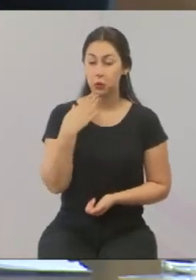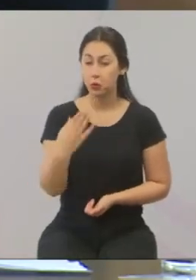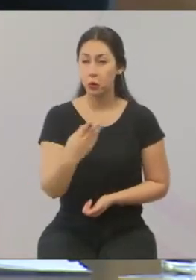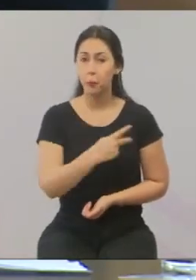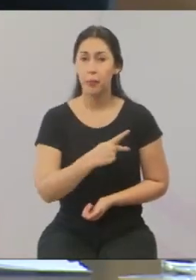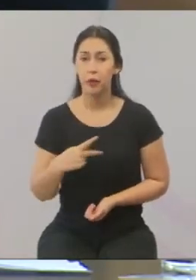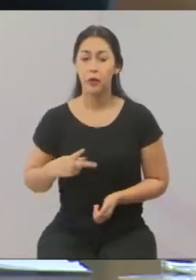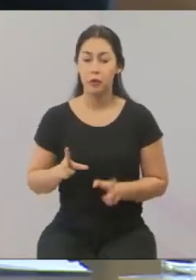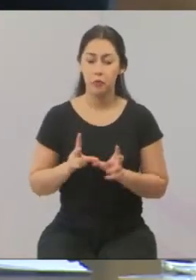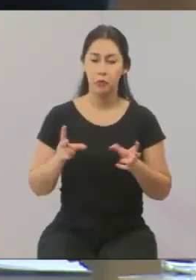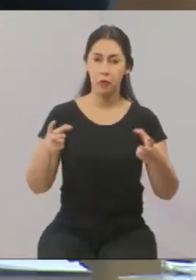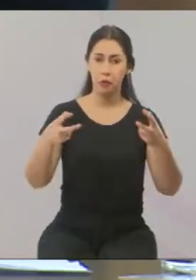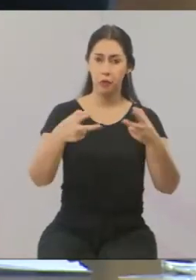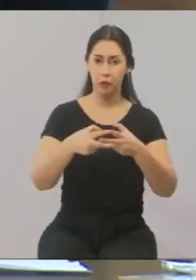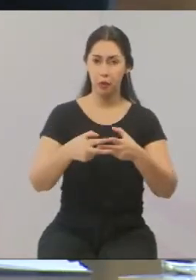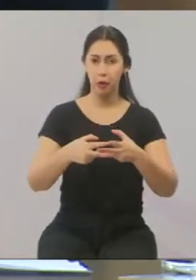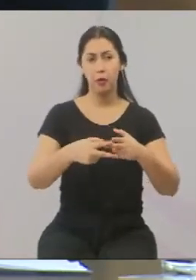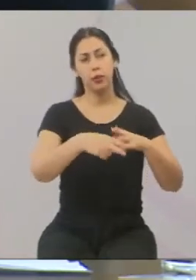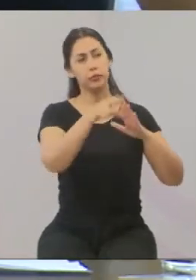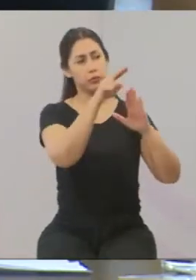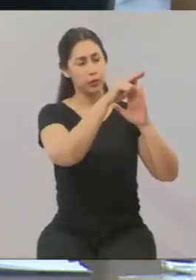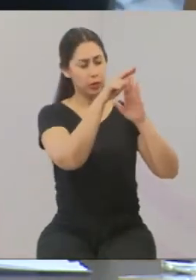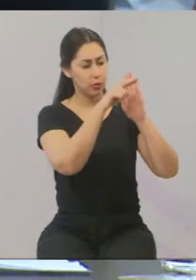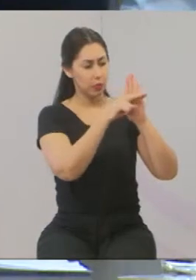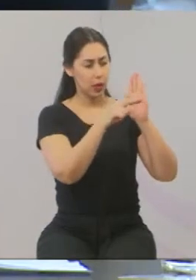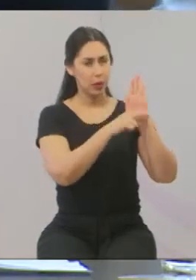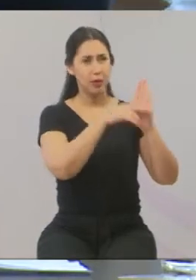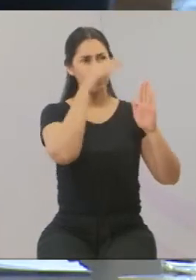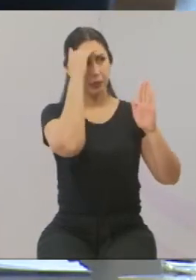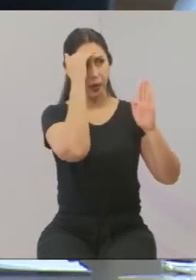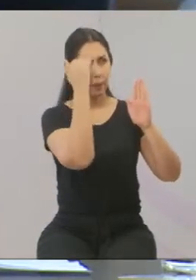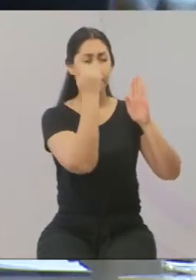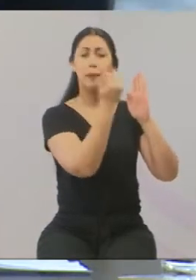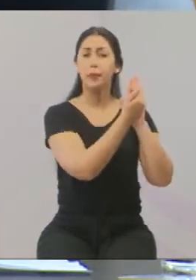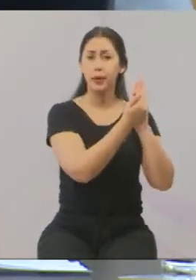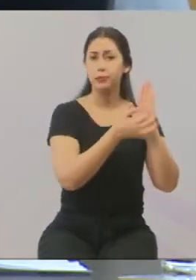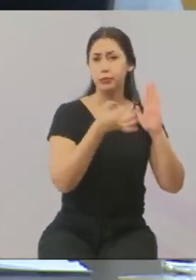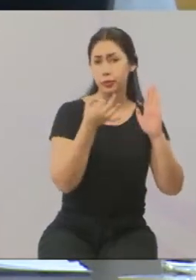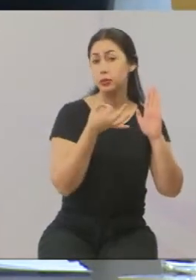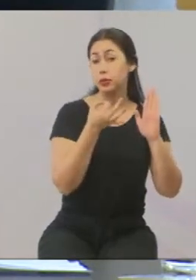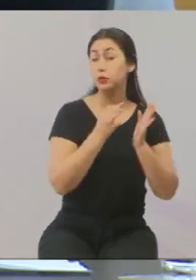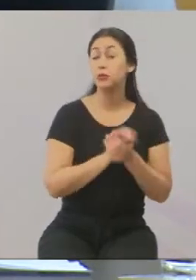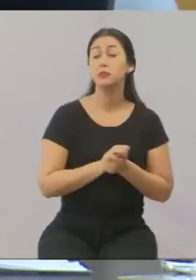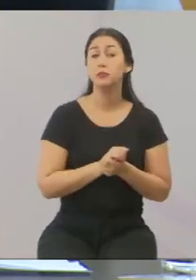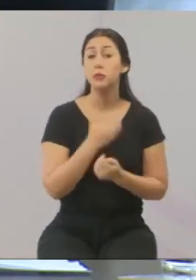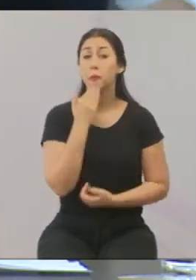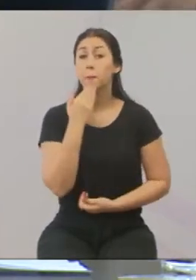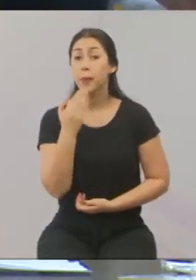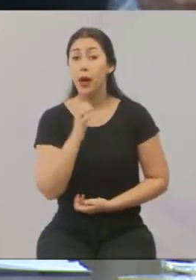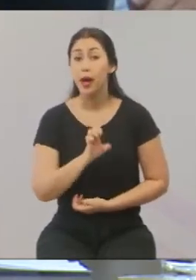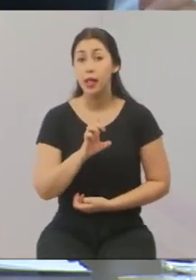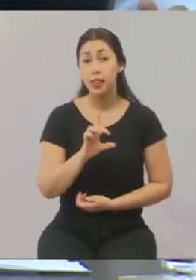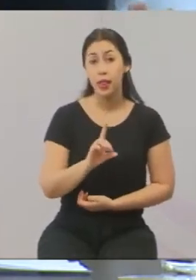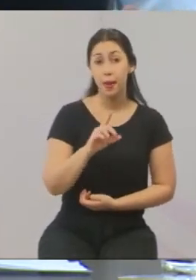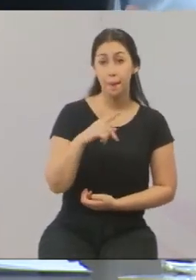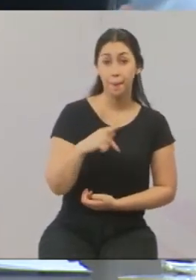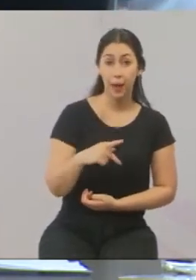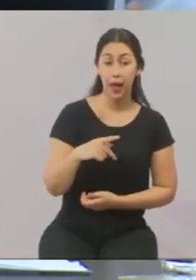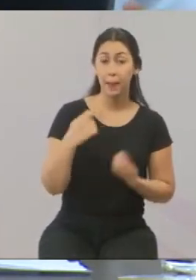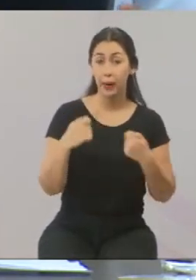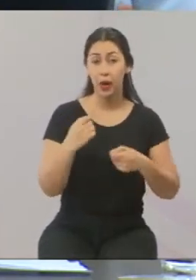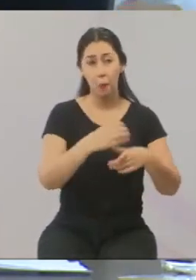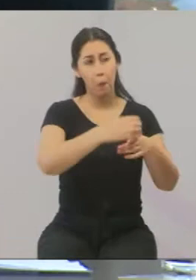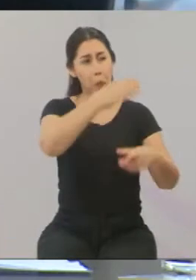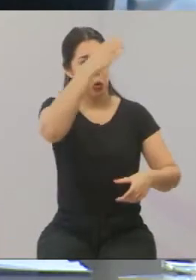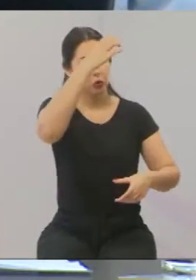excelentíssimo senhor presidente desta Casa, ouvido e aprovado pela Igreja de Plenário, cumpridas as formalidades regimentais, seja oficiado a EDP solicitando providências referentes à troca